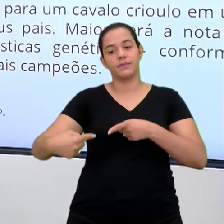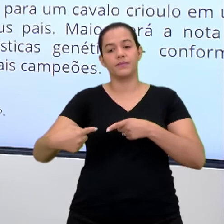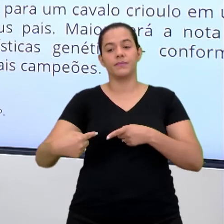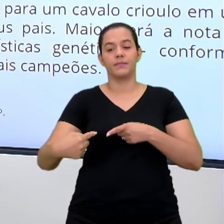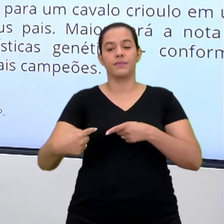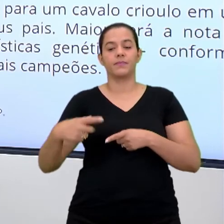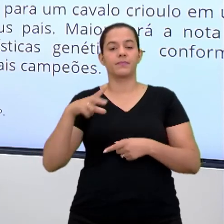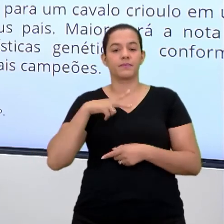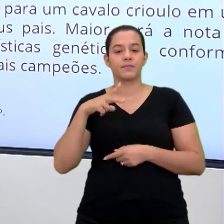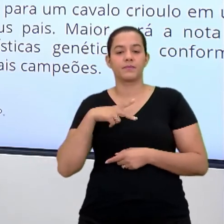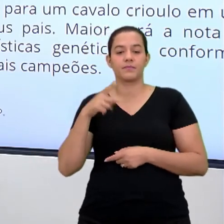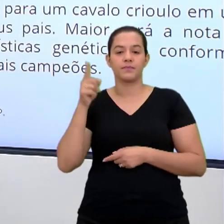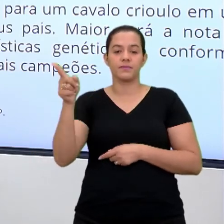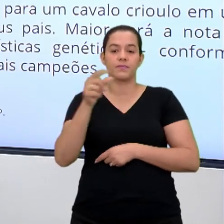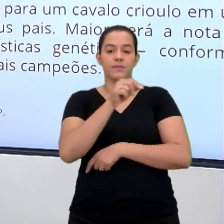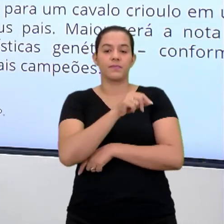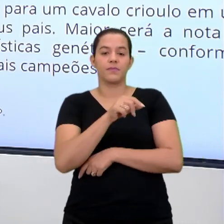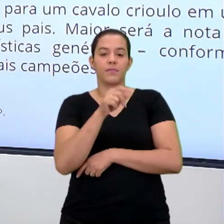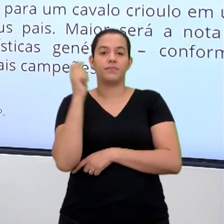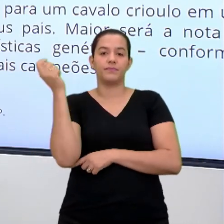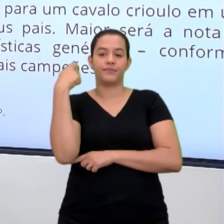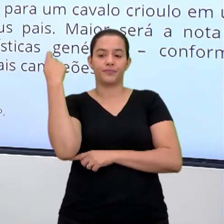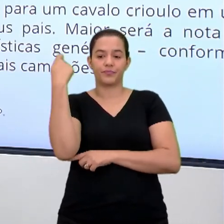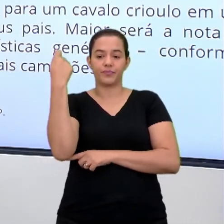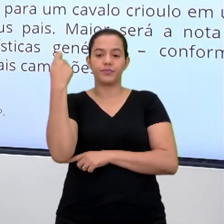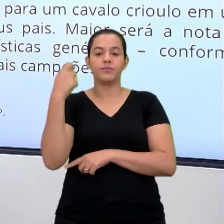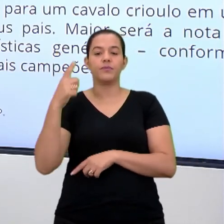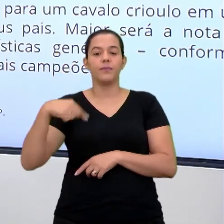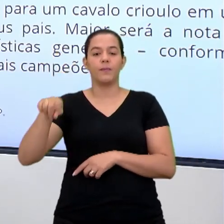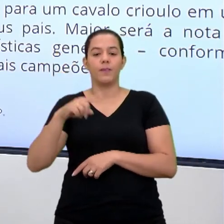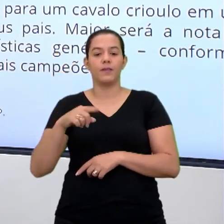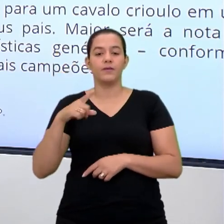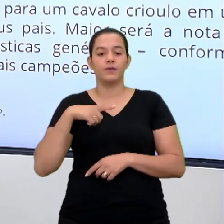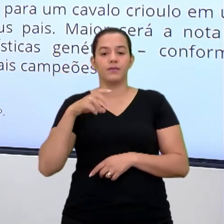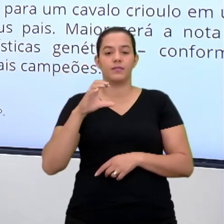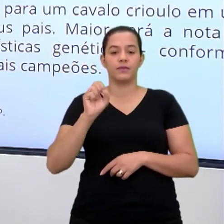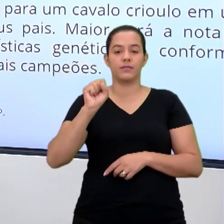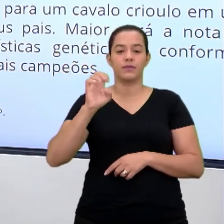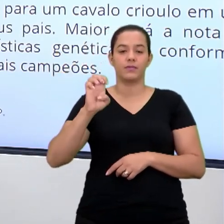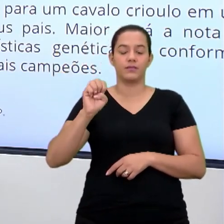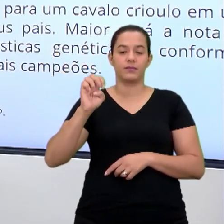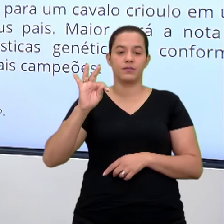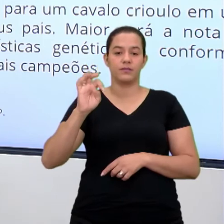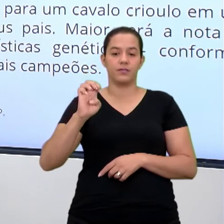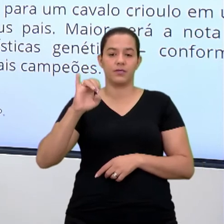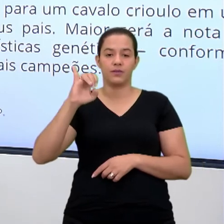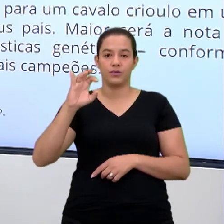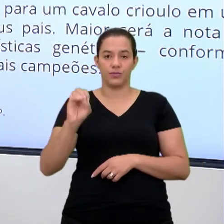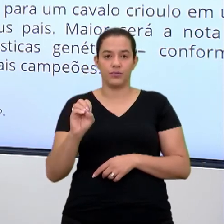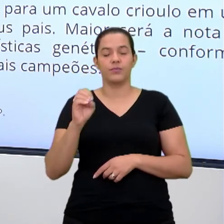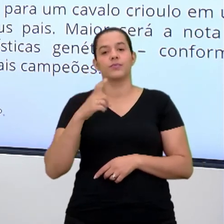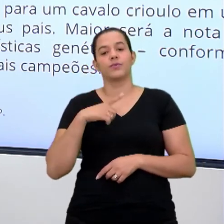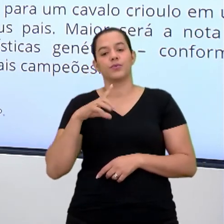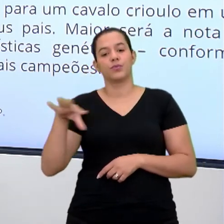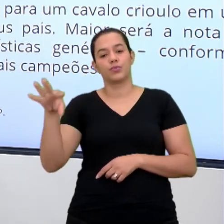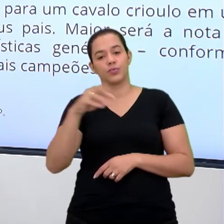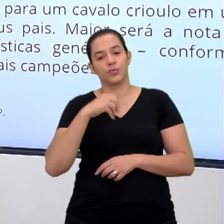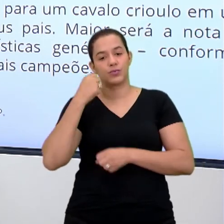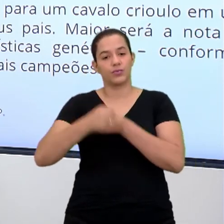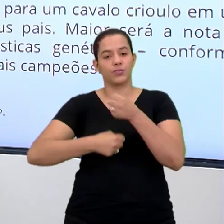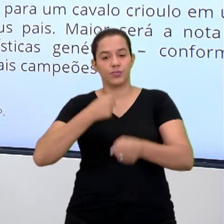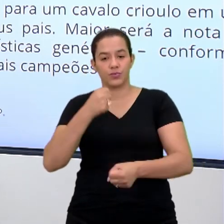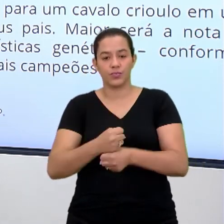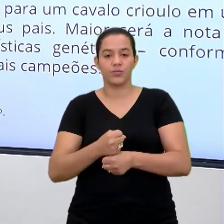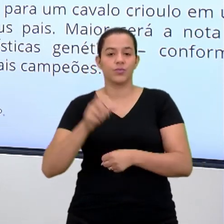que acontece lá no Rio Grande do Sul, lá no município de Esteio. Tá? Então, todo ano lá tem a